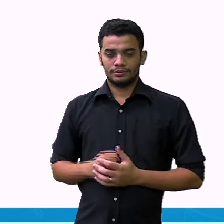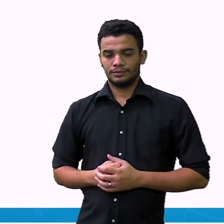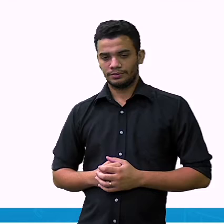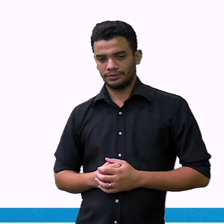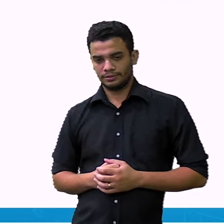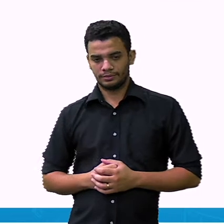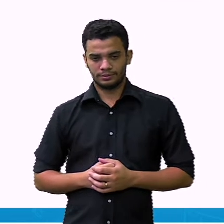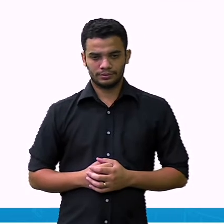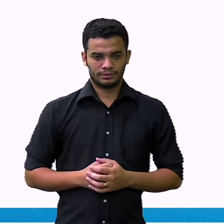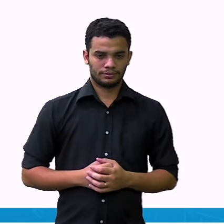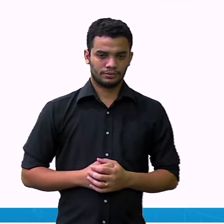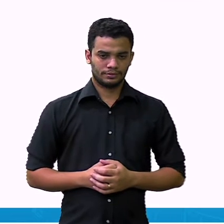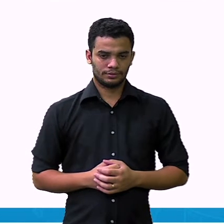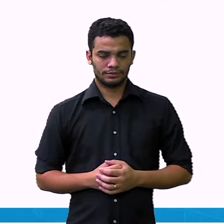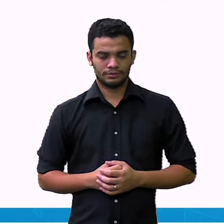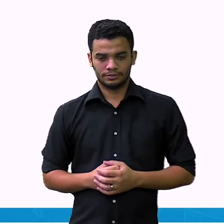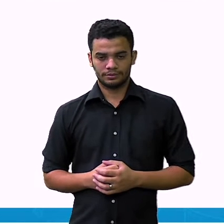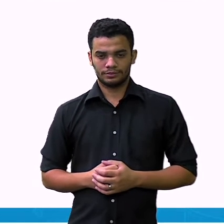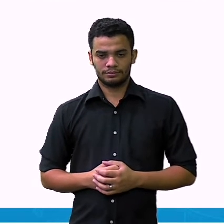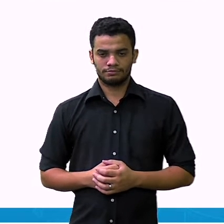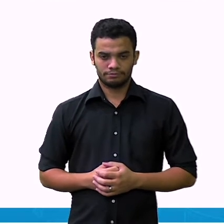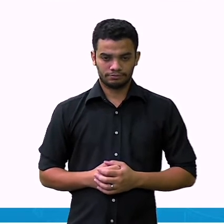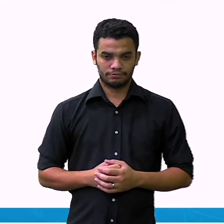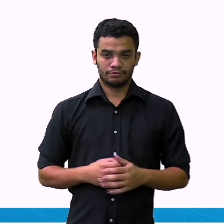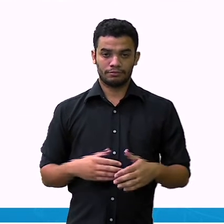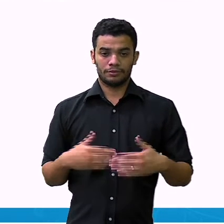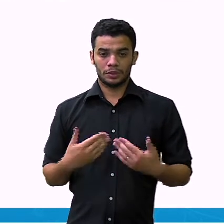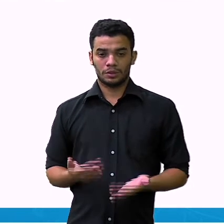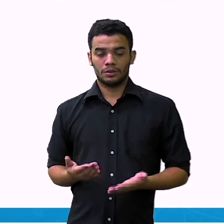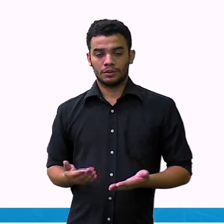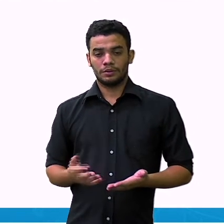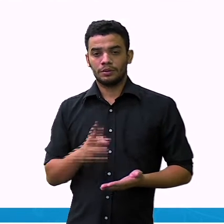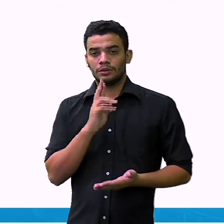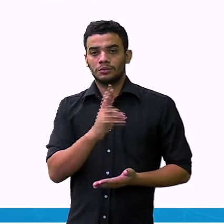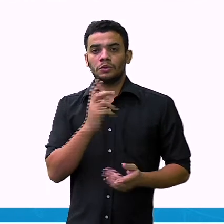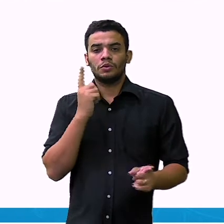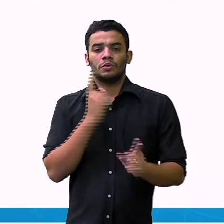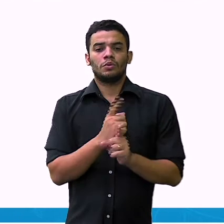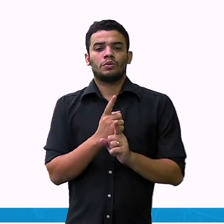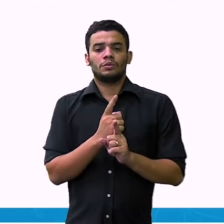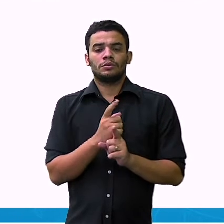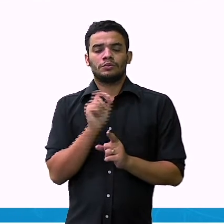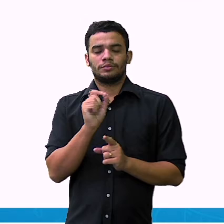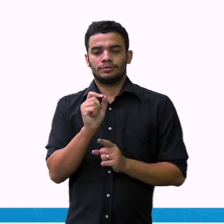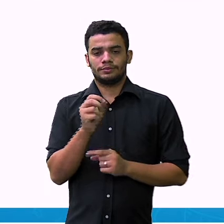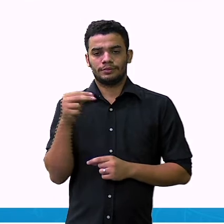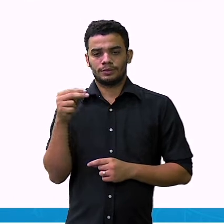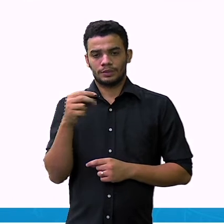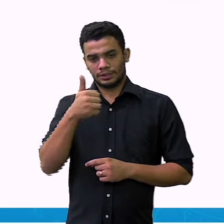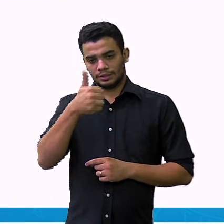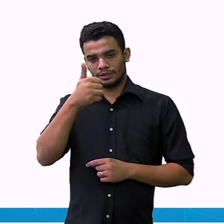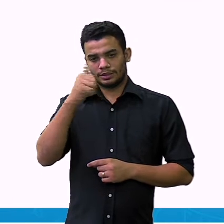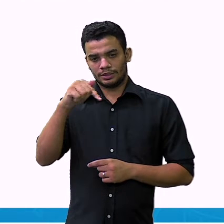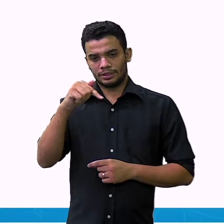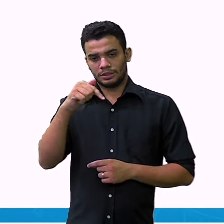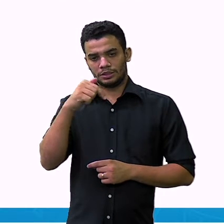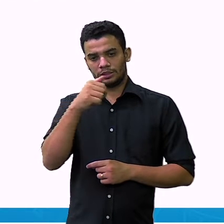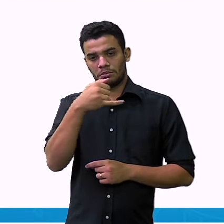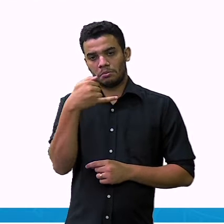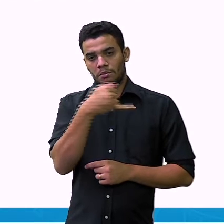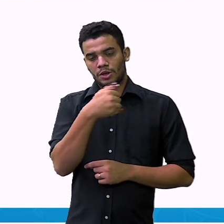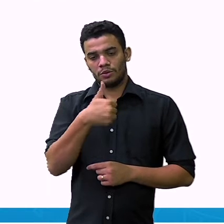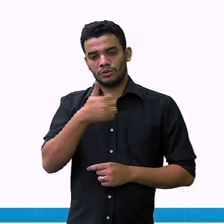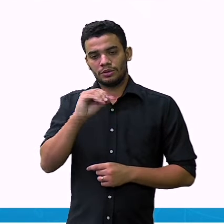menos o quê? Menos as caixas, que é 10. Igual, então esse sinalzinho de igual aqui, ele não pode faltar, a minha